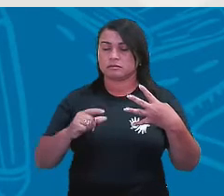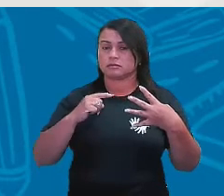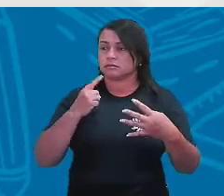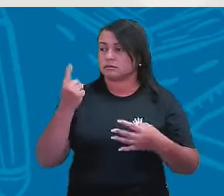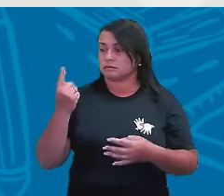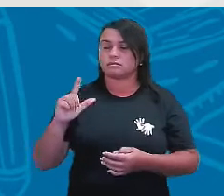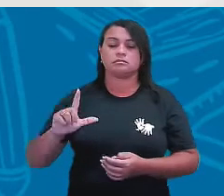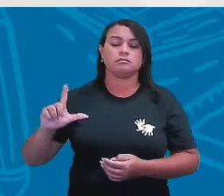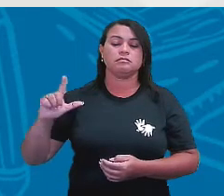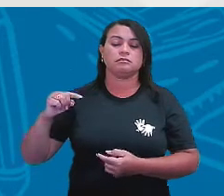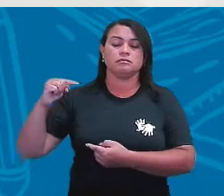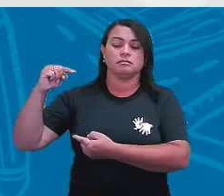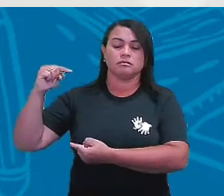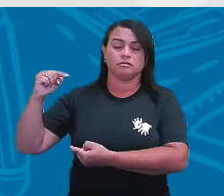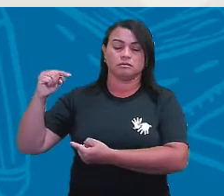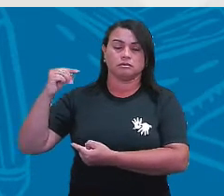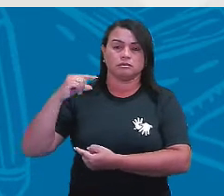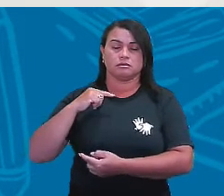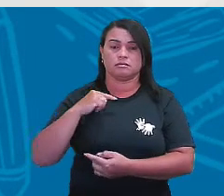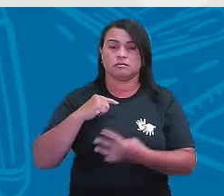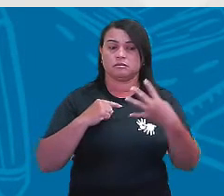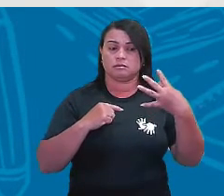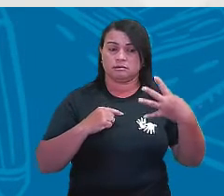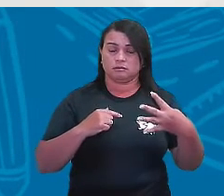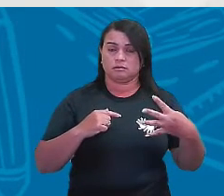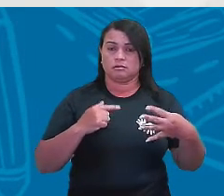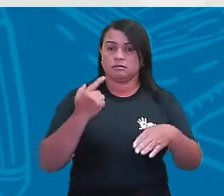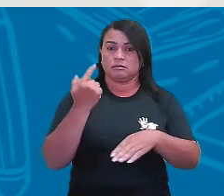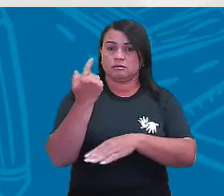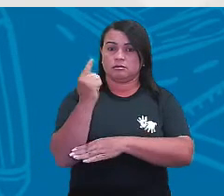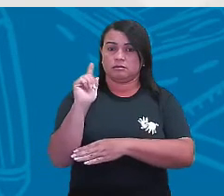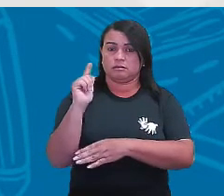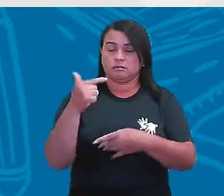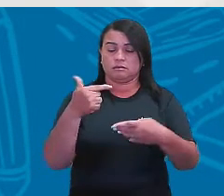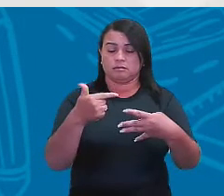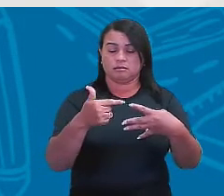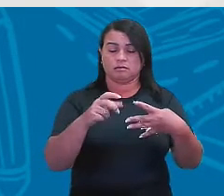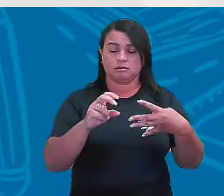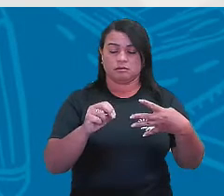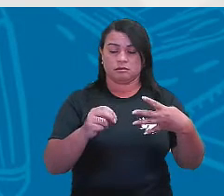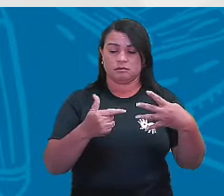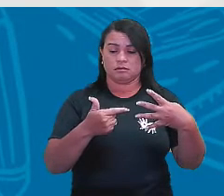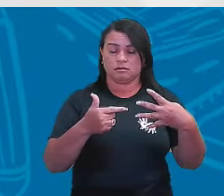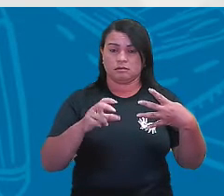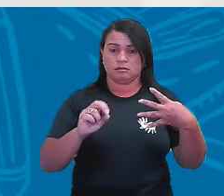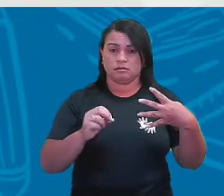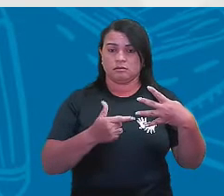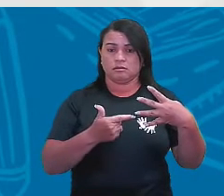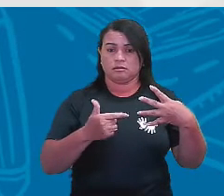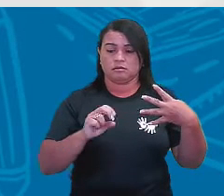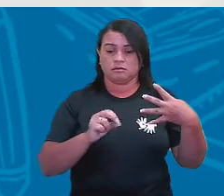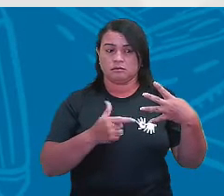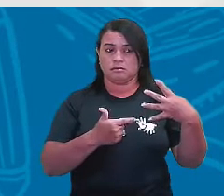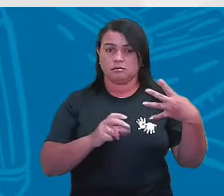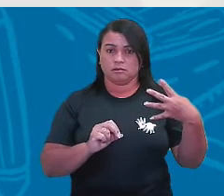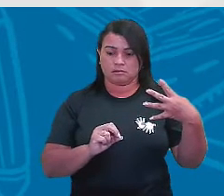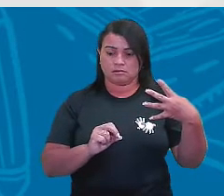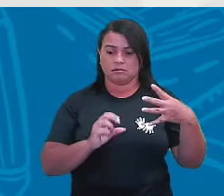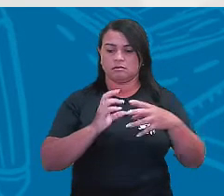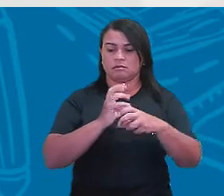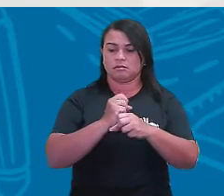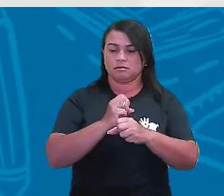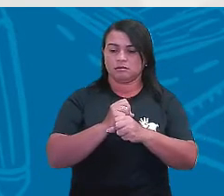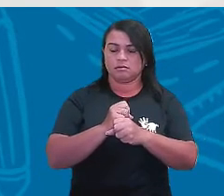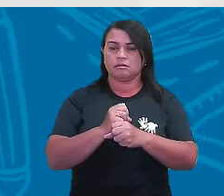tá bom? Então, eu estou com 4 garrafinhas de 250 ml, 250 mais 250 mais 250 mais